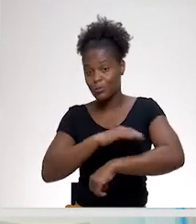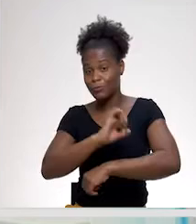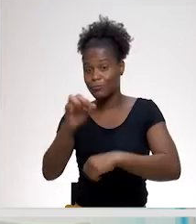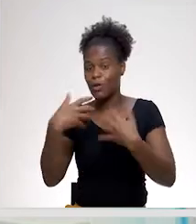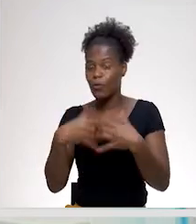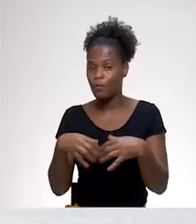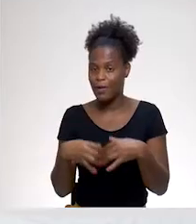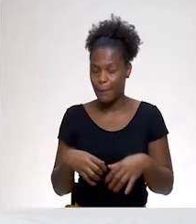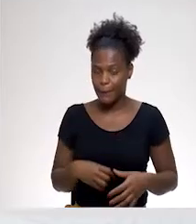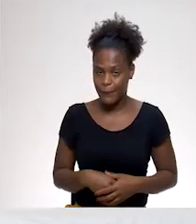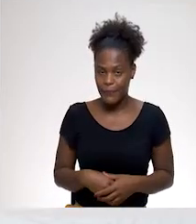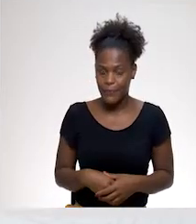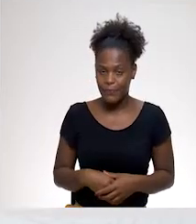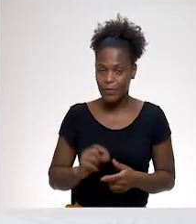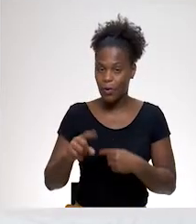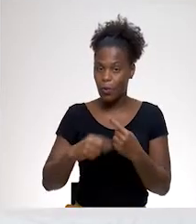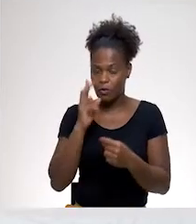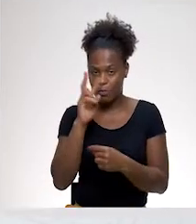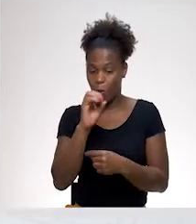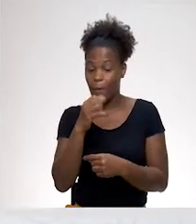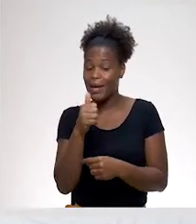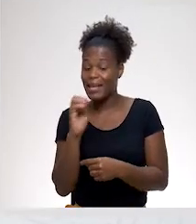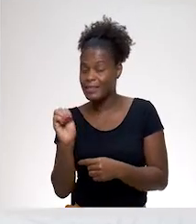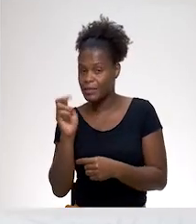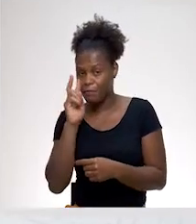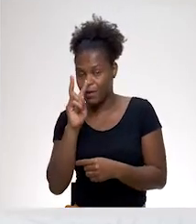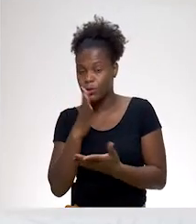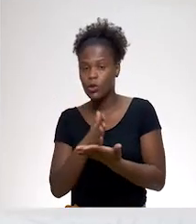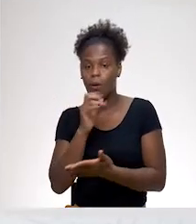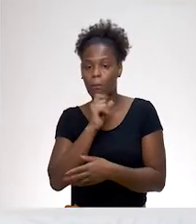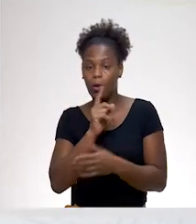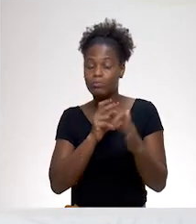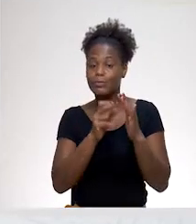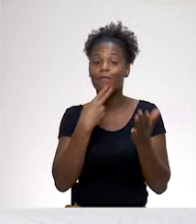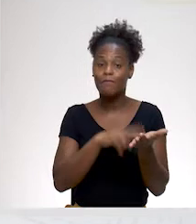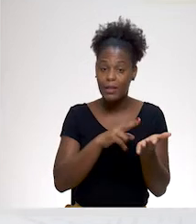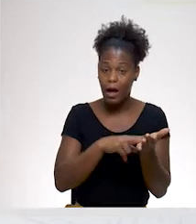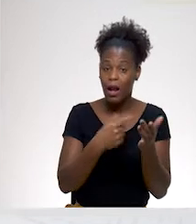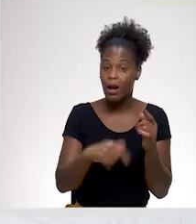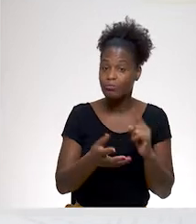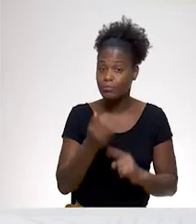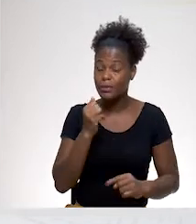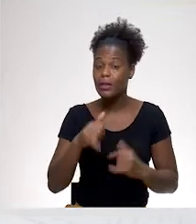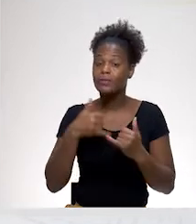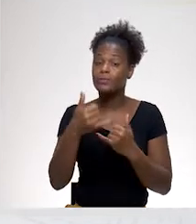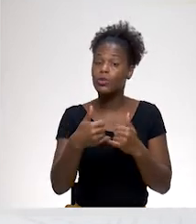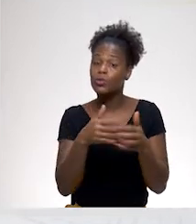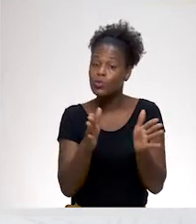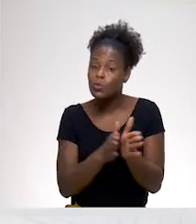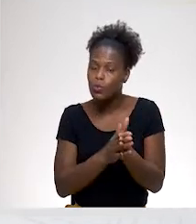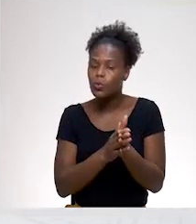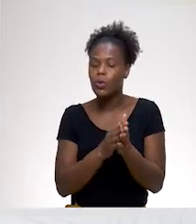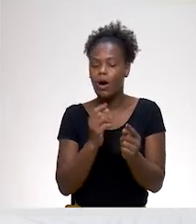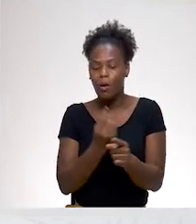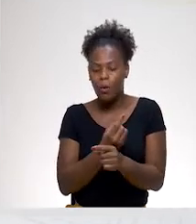dúvida. E uma pequena observação: só podemos chegar a uma verdade depois de tudo ter